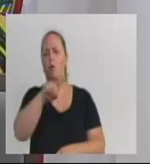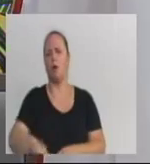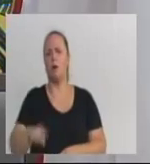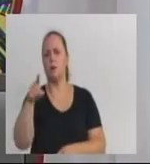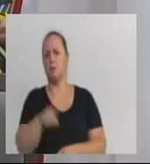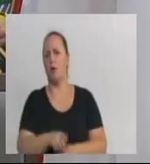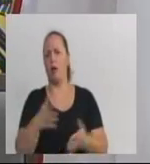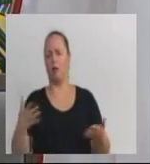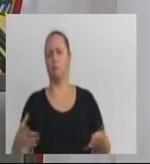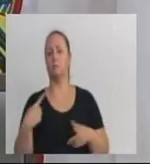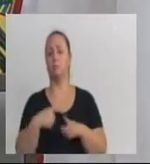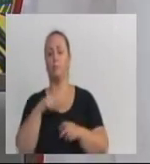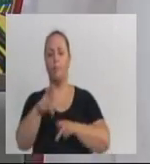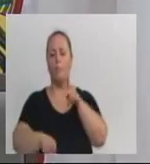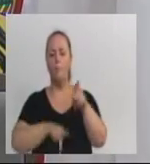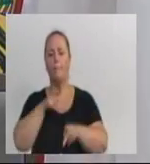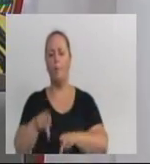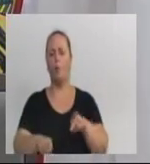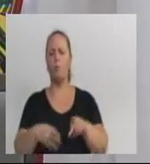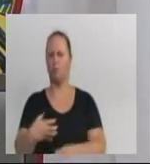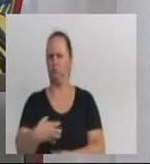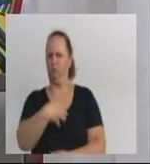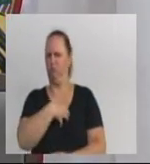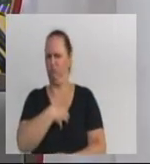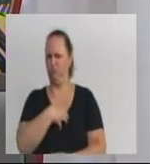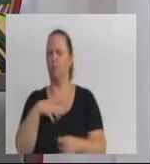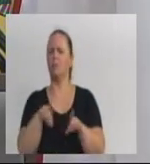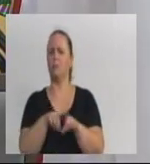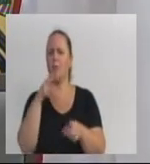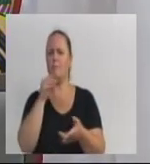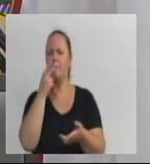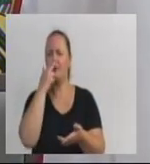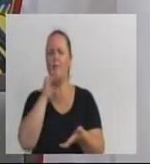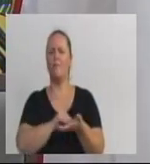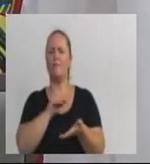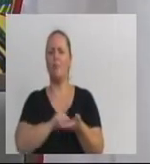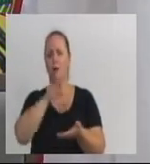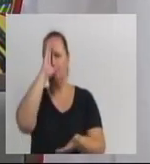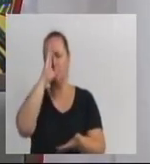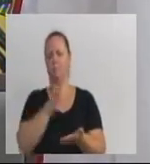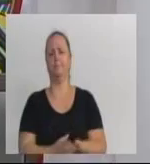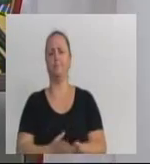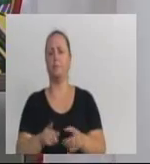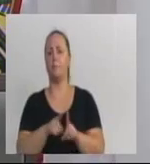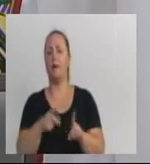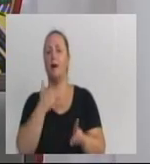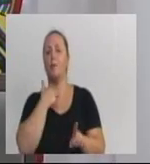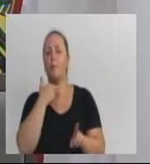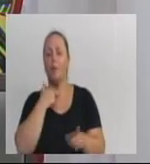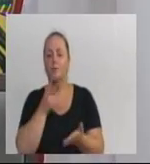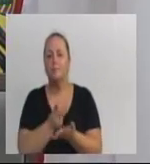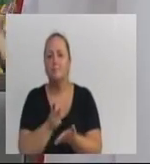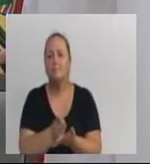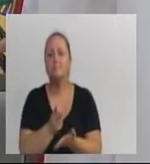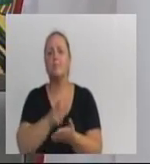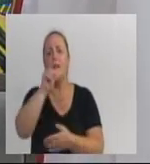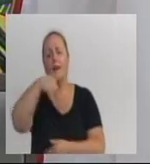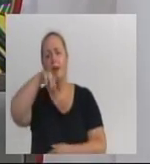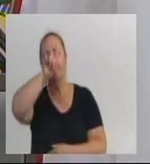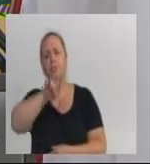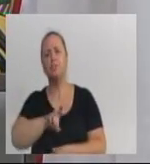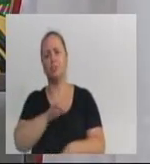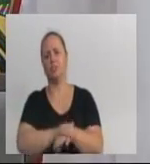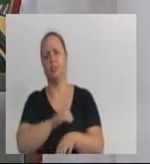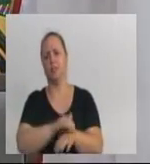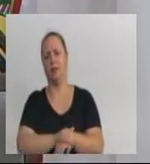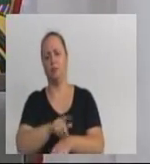está extremamente chateada e muitas vezes desacreditada. Mas não pode deixar de buscar um direito seu de